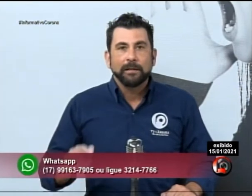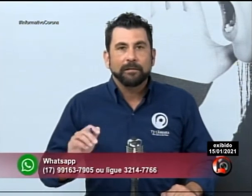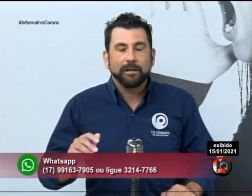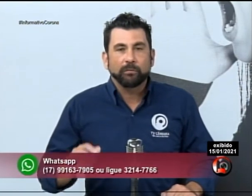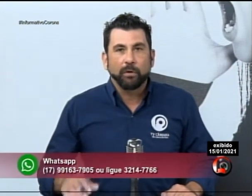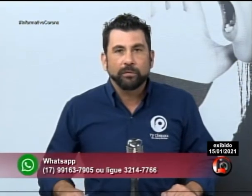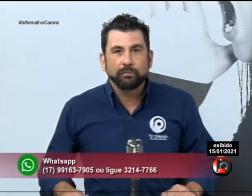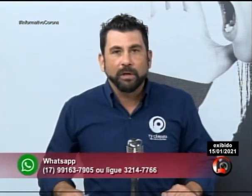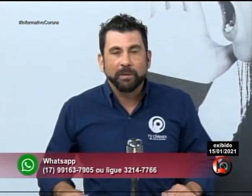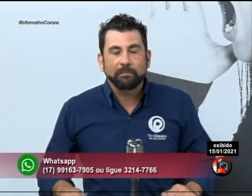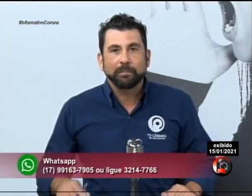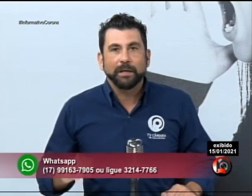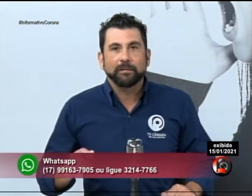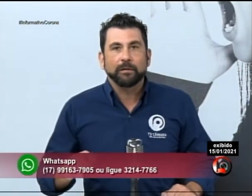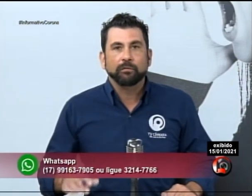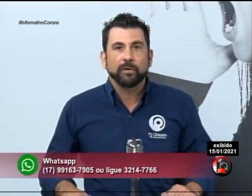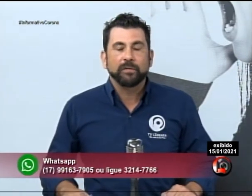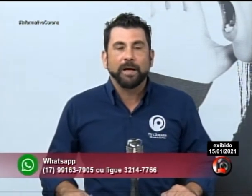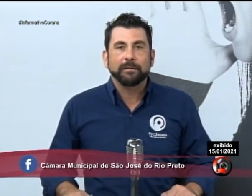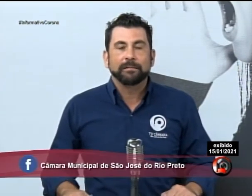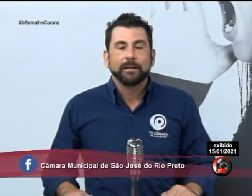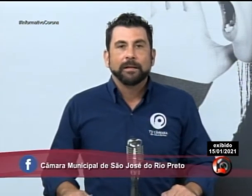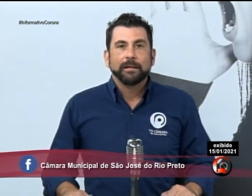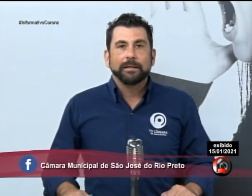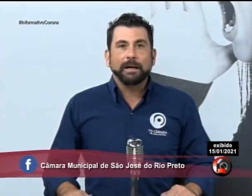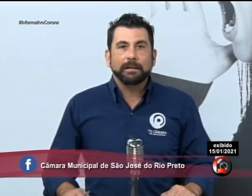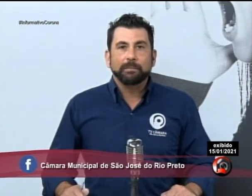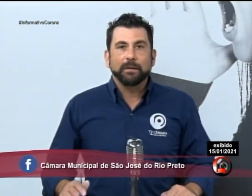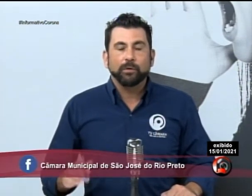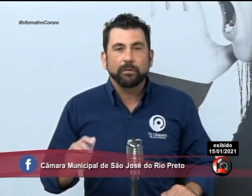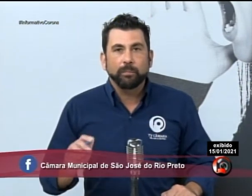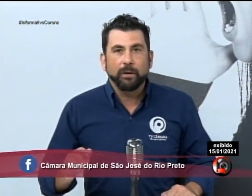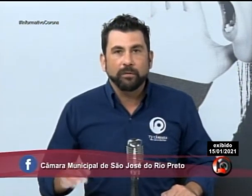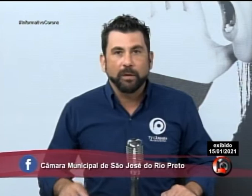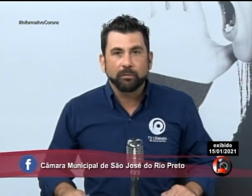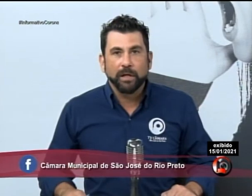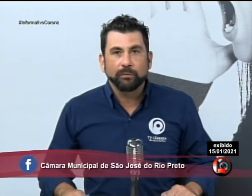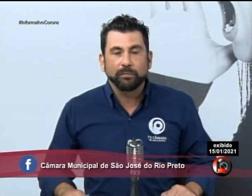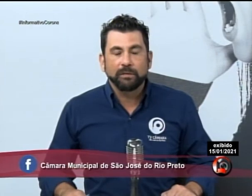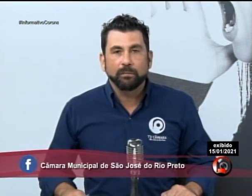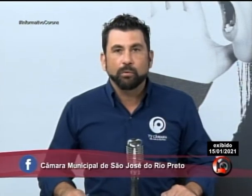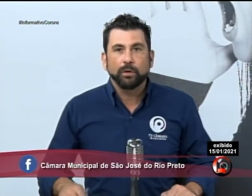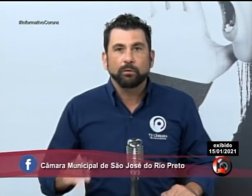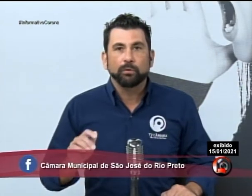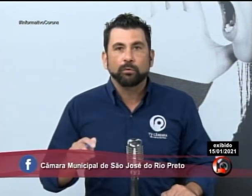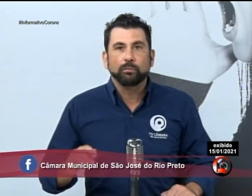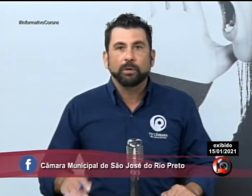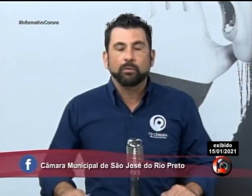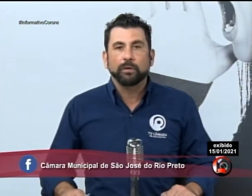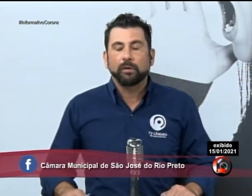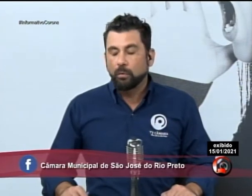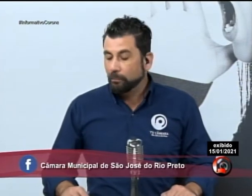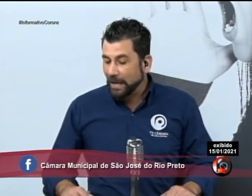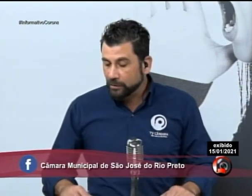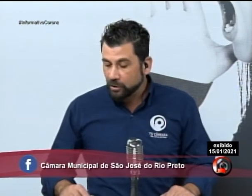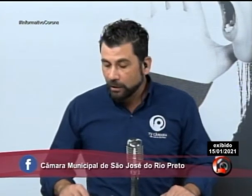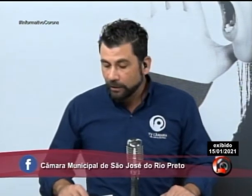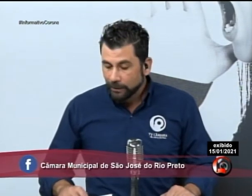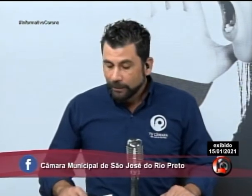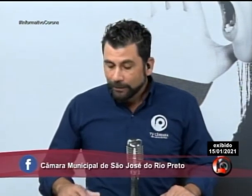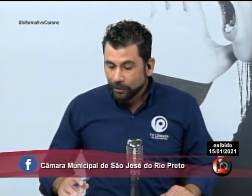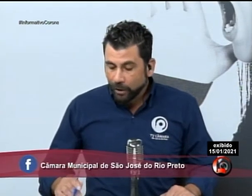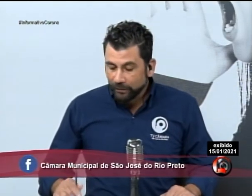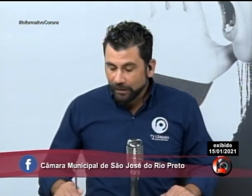3214-7766. Estamos ao vivo também pelas redes sociais da Câmara Municipal, estamos lá no Facebook, no YouTube, curta e